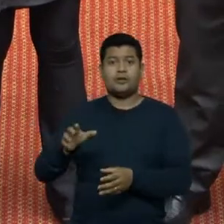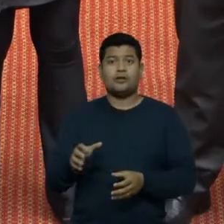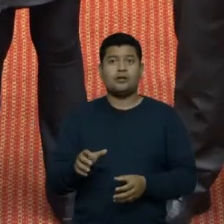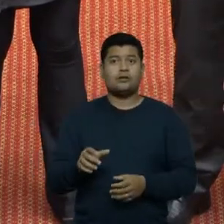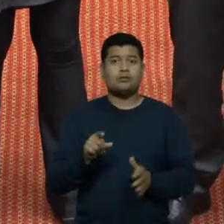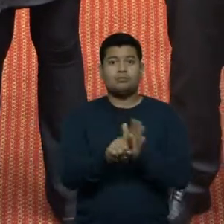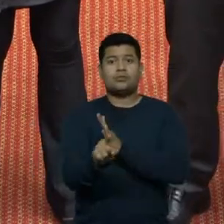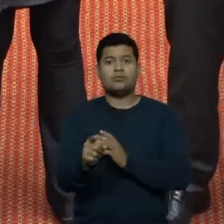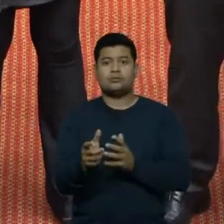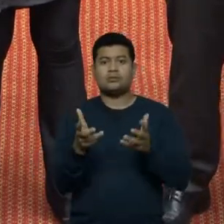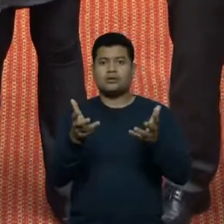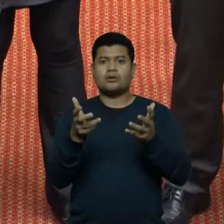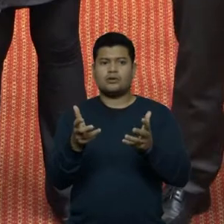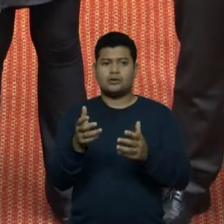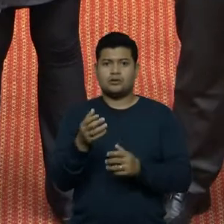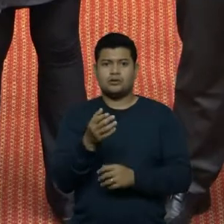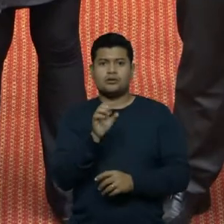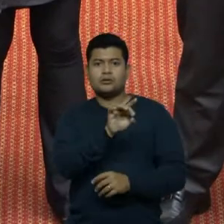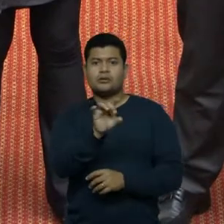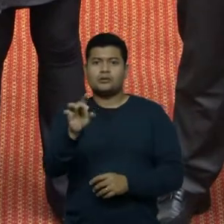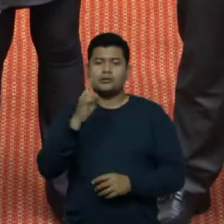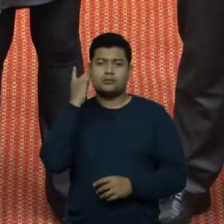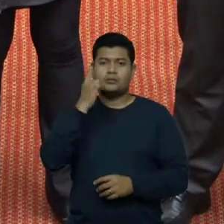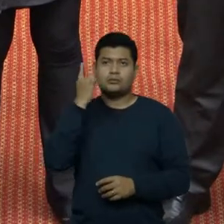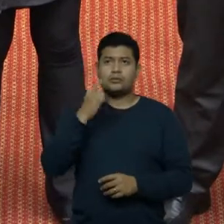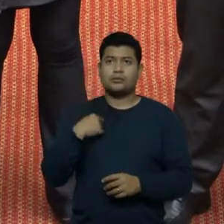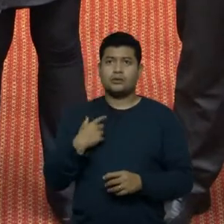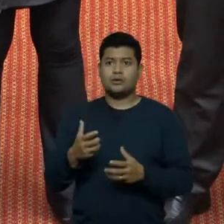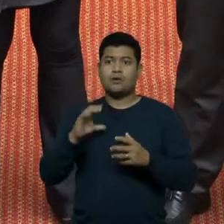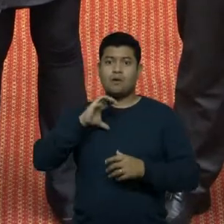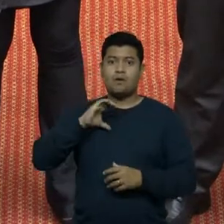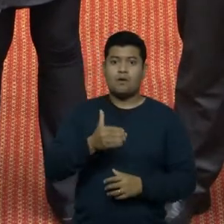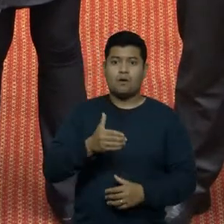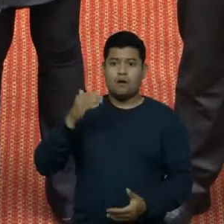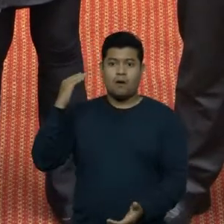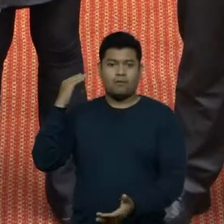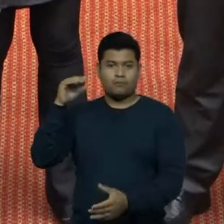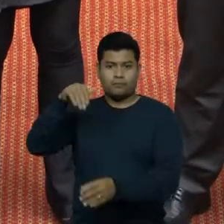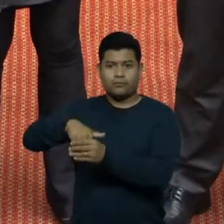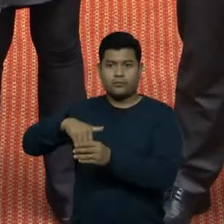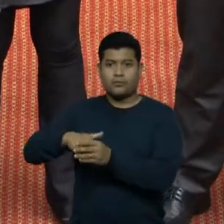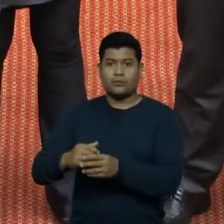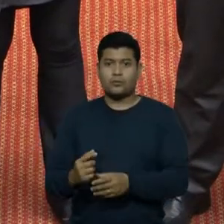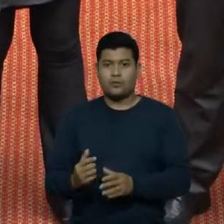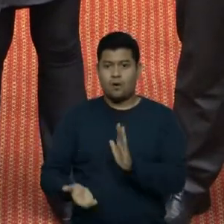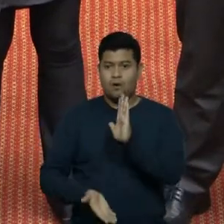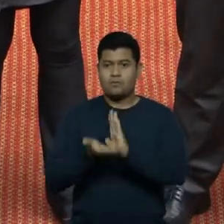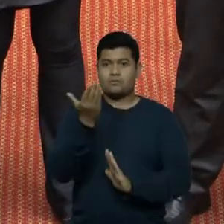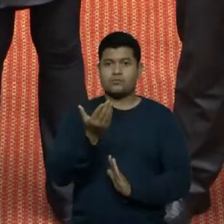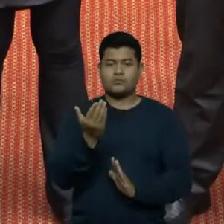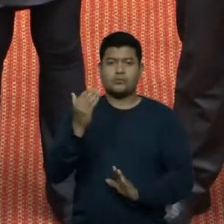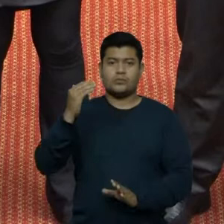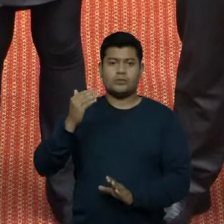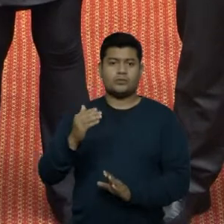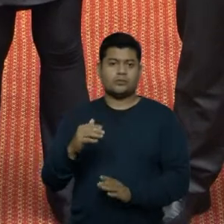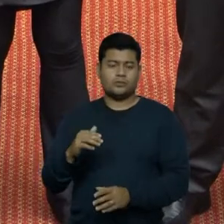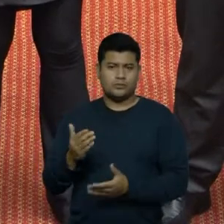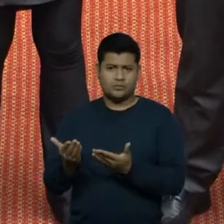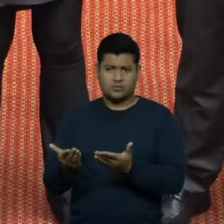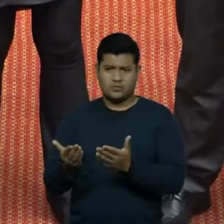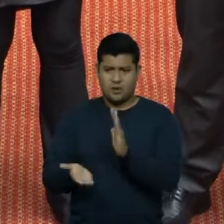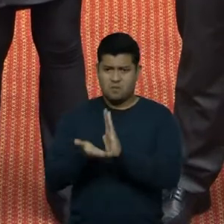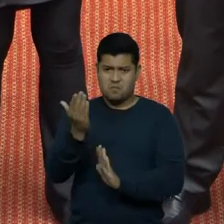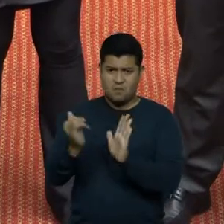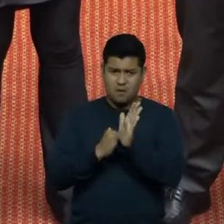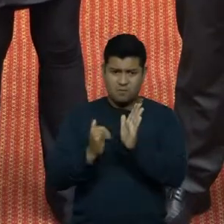em período pré-eleitoral teria coragem de voltar um aumento de imposto a cinco meses da eleição a ninguém